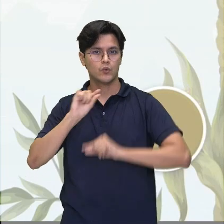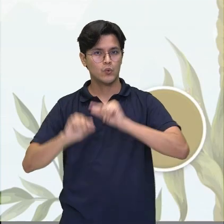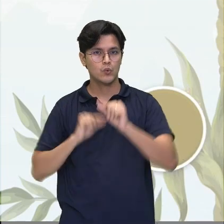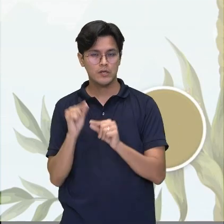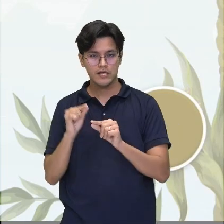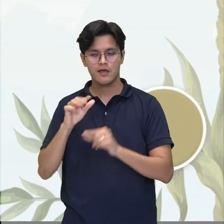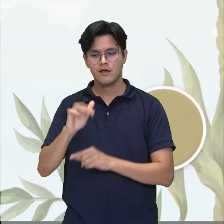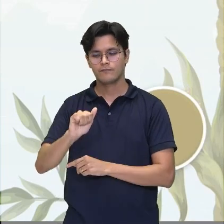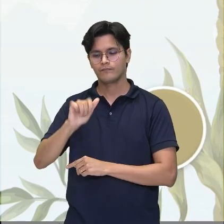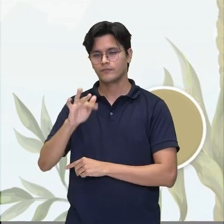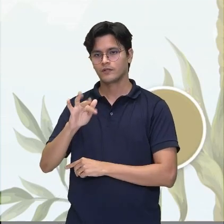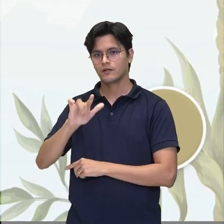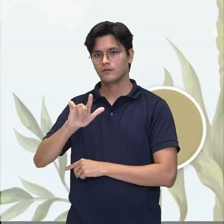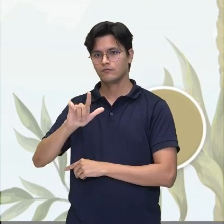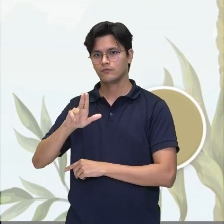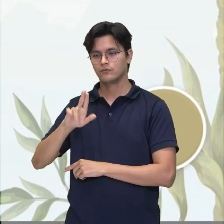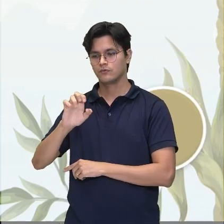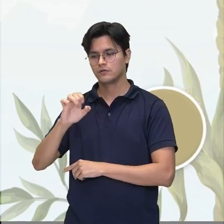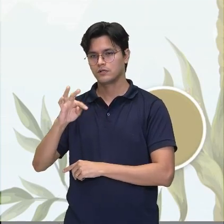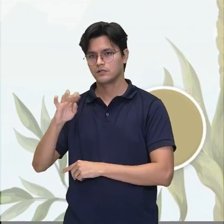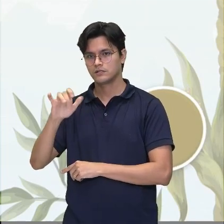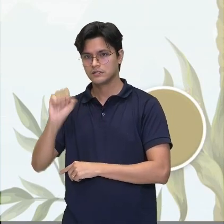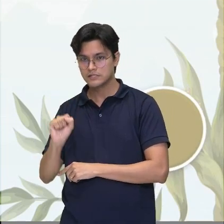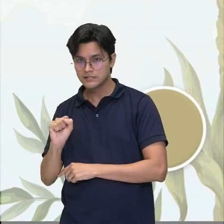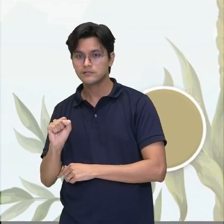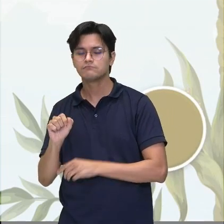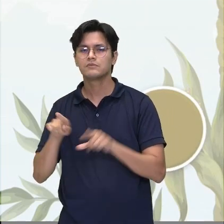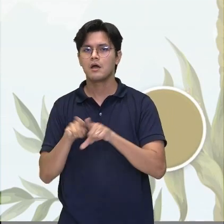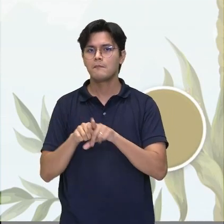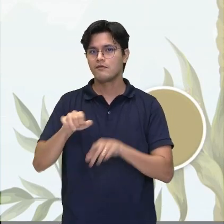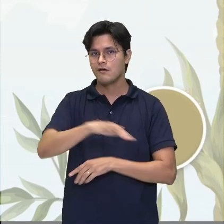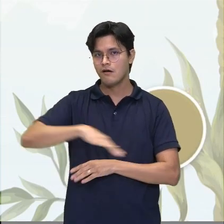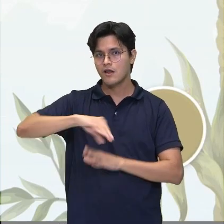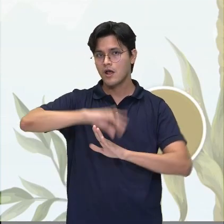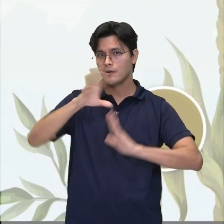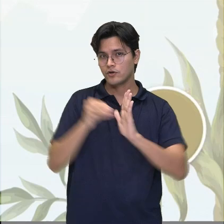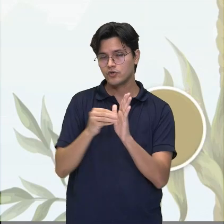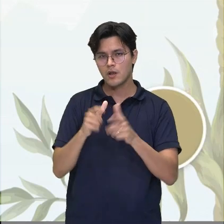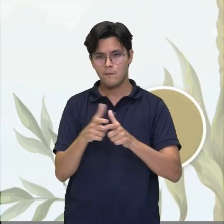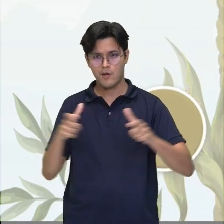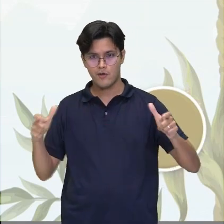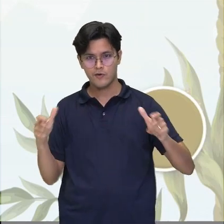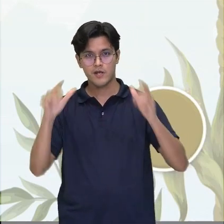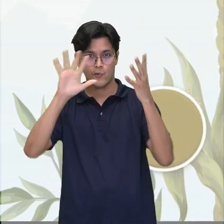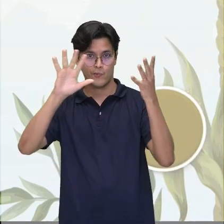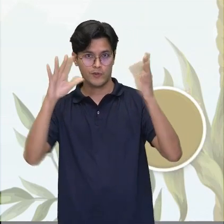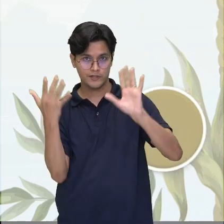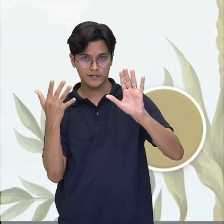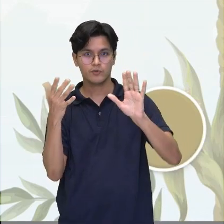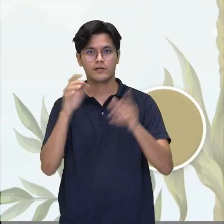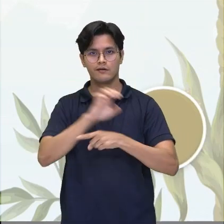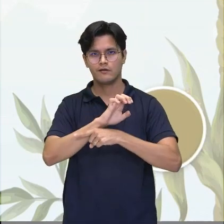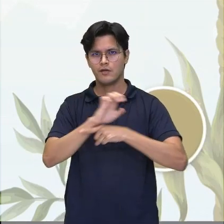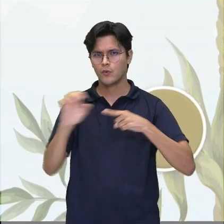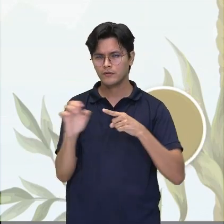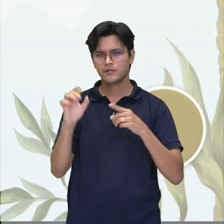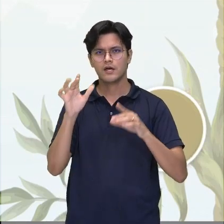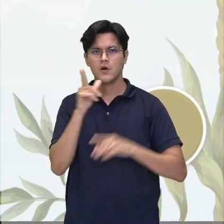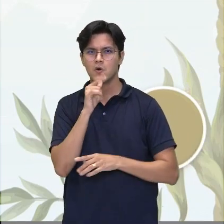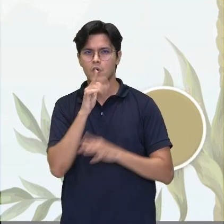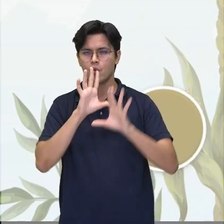vimos ali um clima predominantemente equatorial úmido, né? As características principais do clima que nós vimos lá no início da